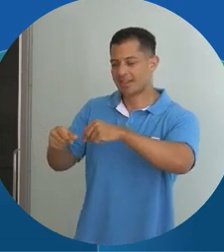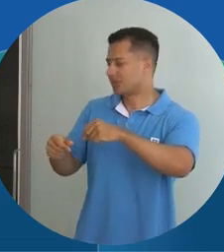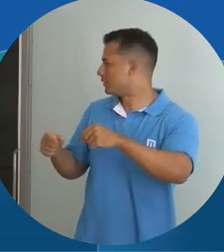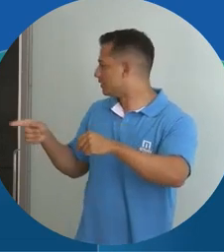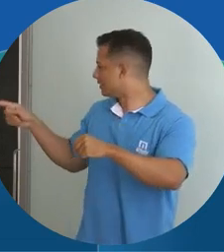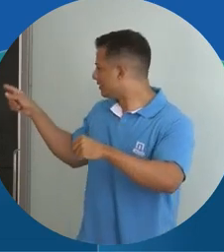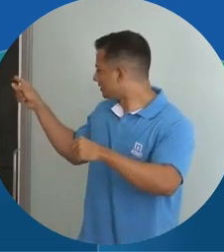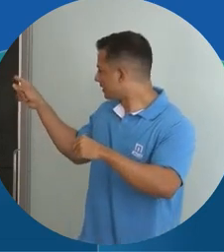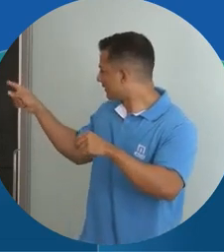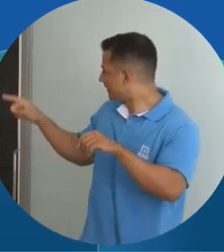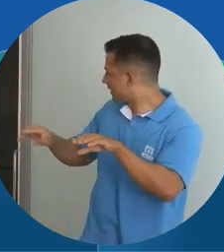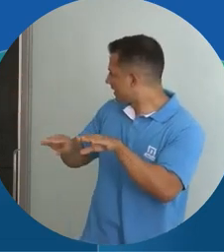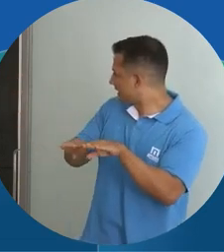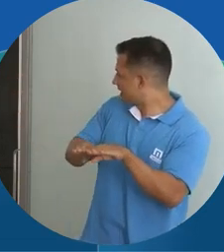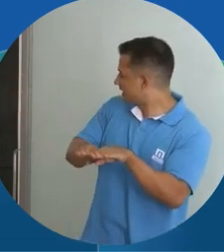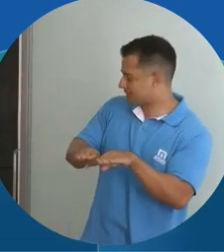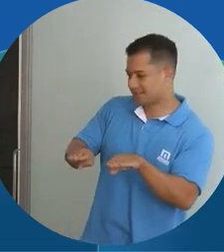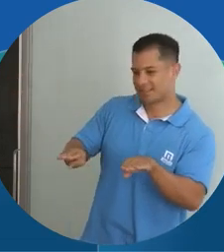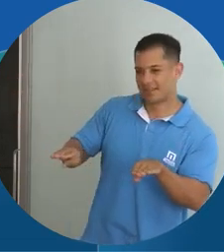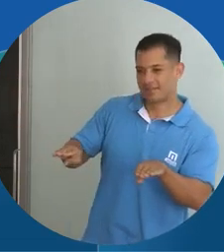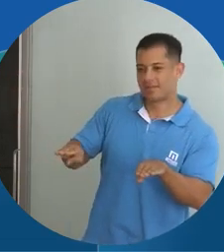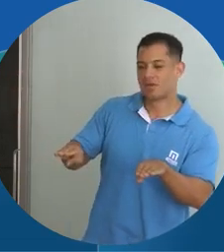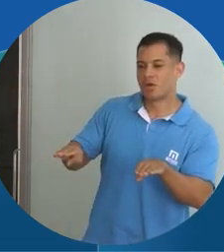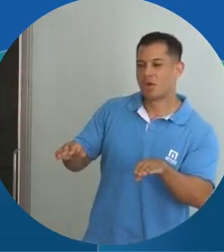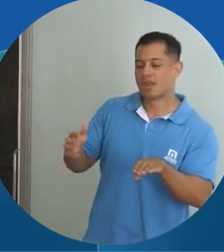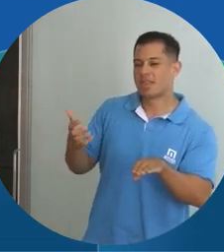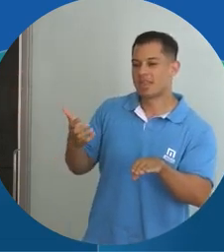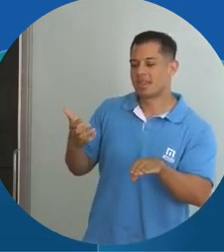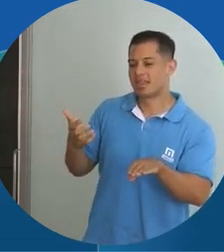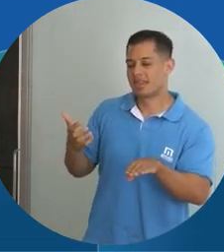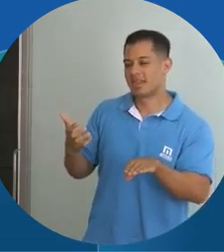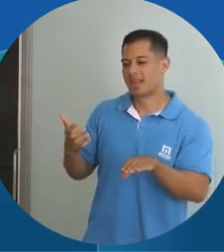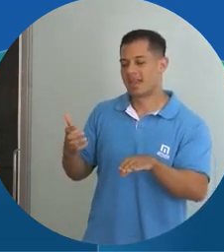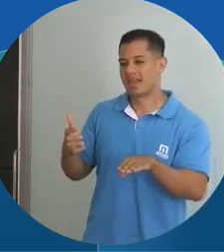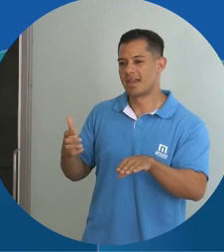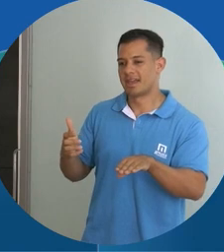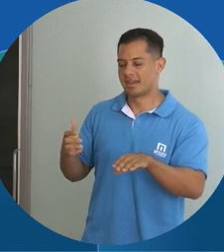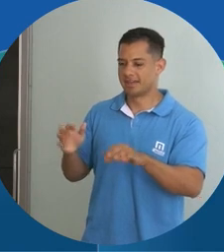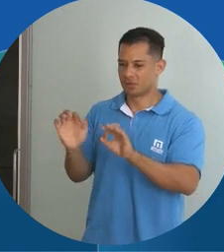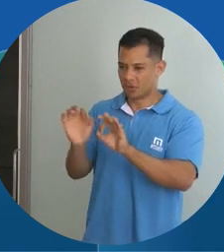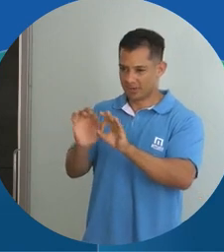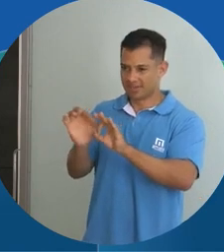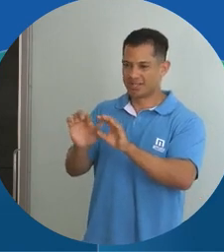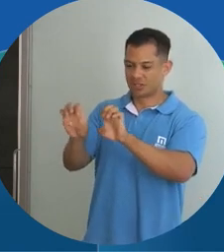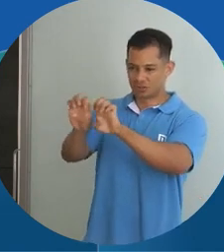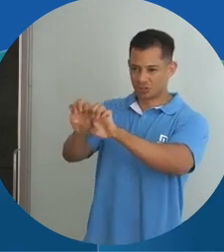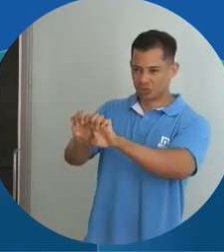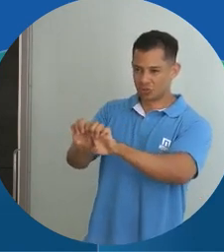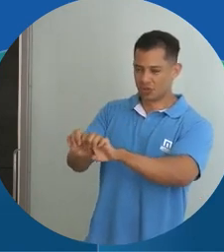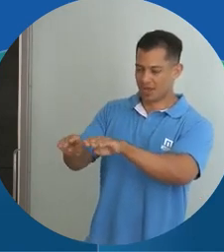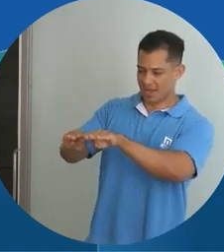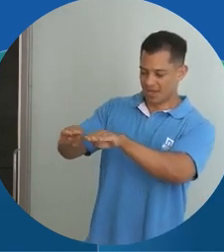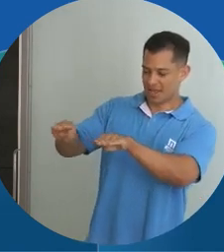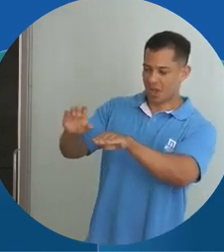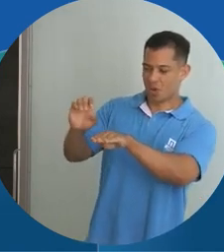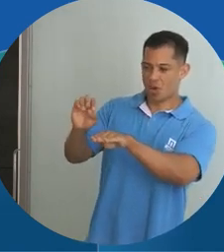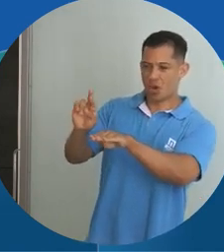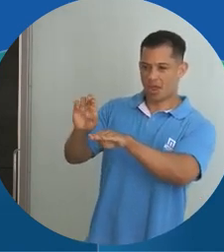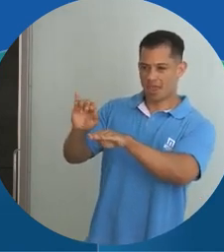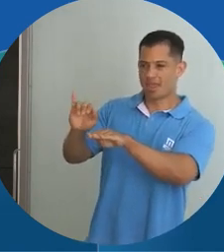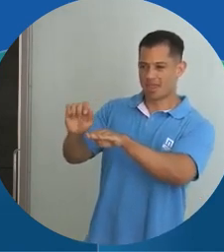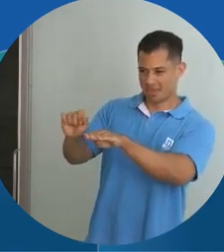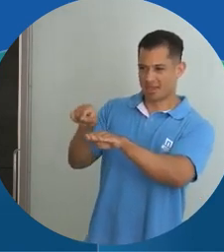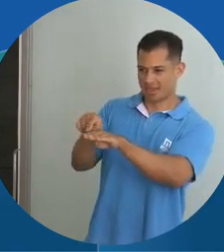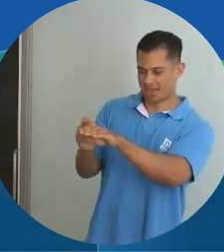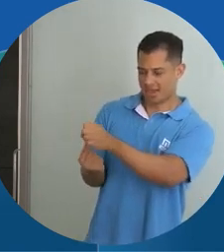nível aqui. Então, a mesma coisa, a gente fez um pórtico estruturando o apoio dessa correia de forma que a